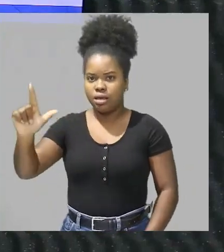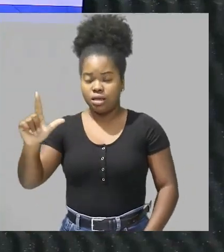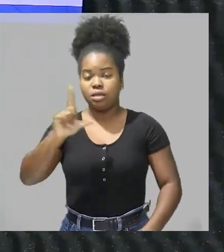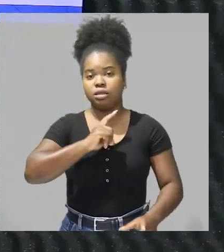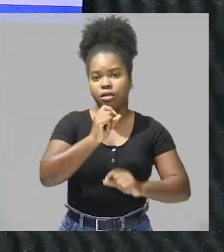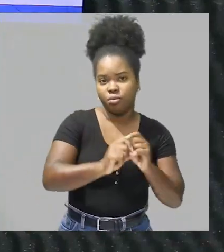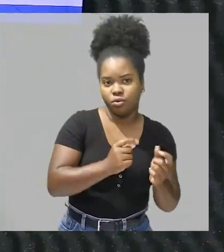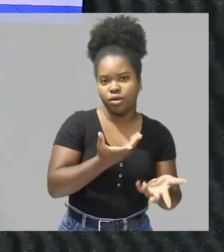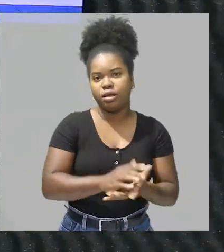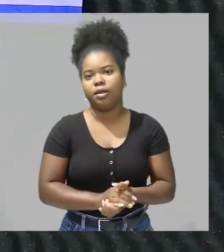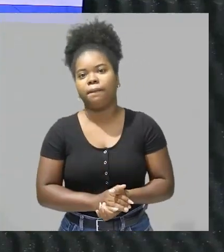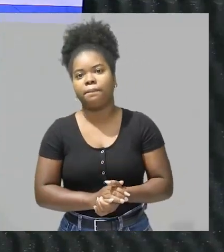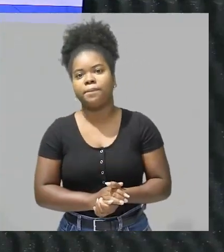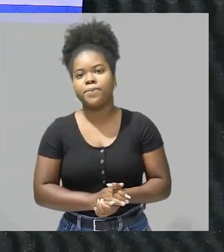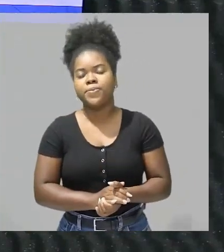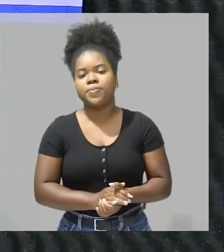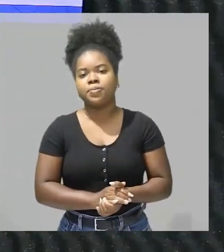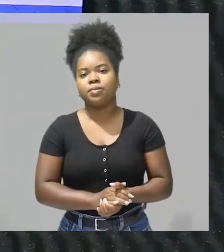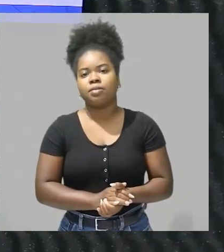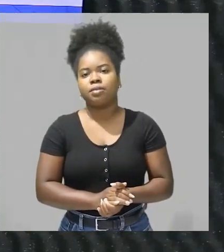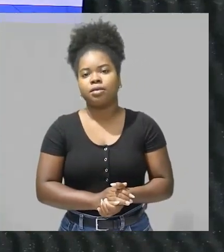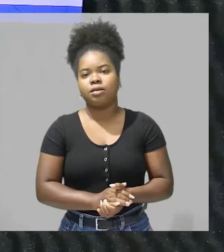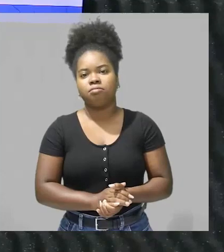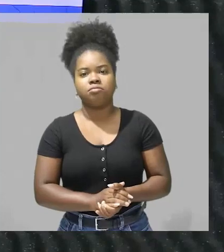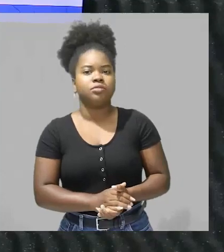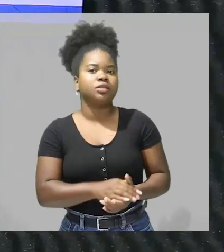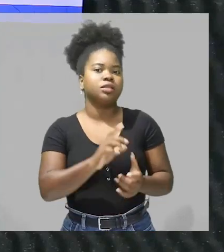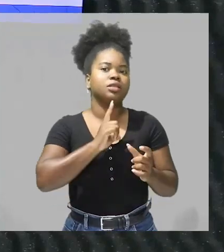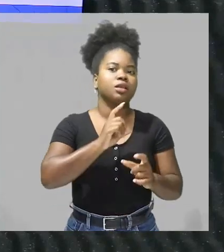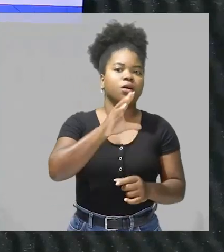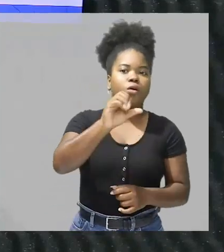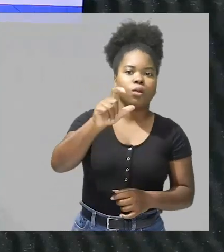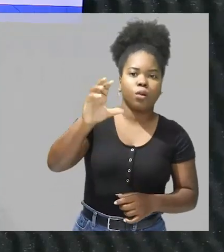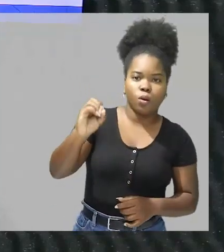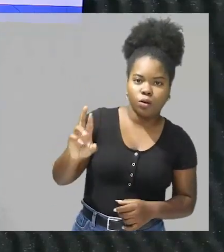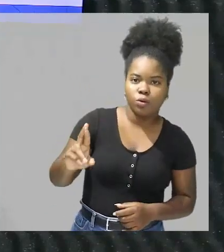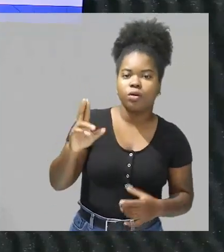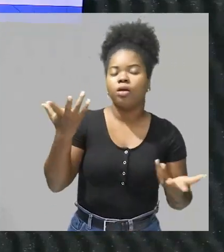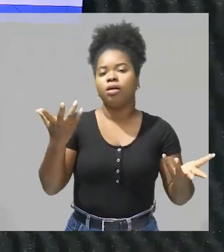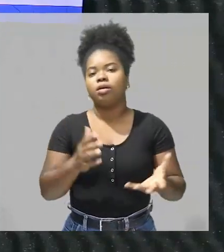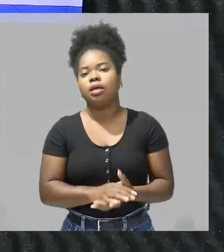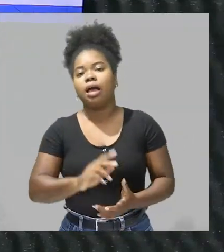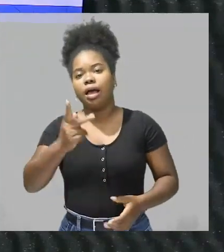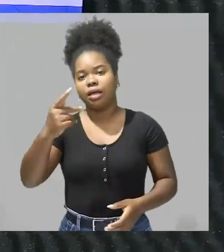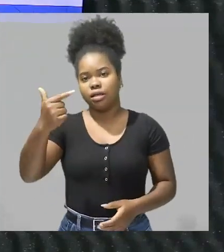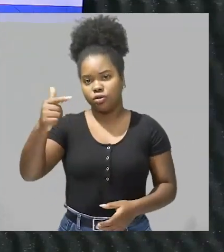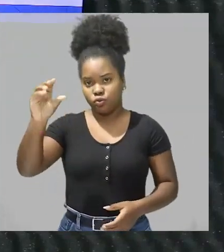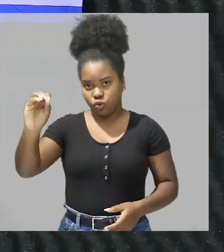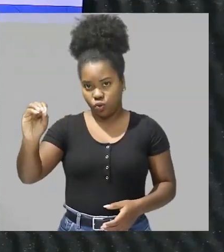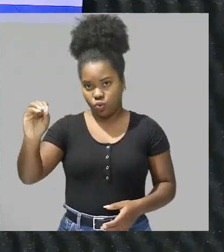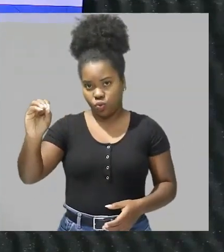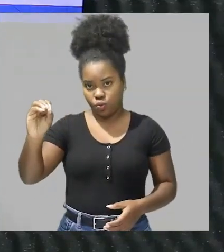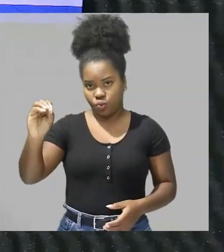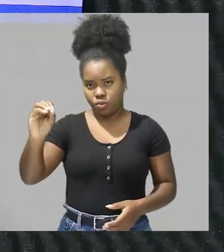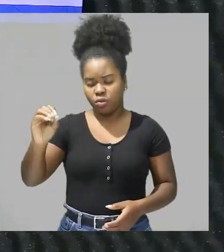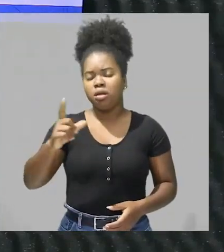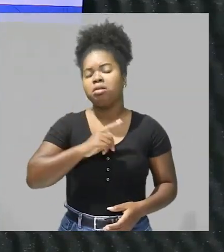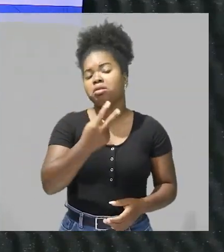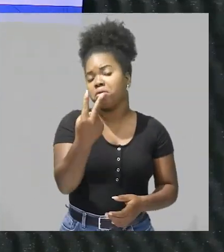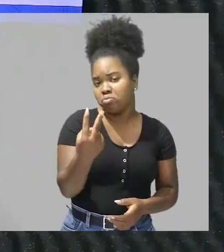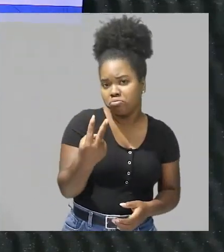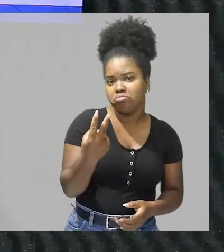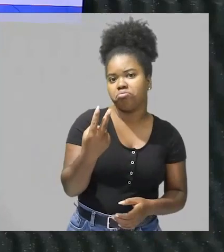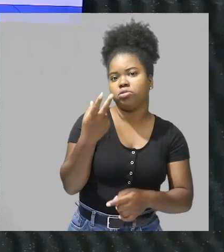sódio na e o elemento cloro elemento diferentes substância composta H2O Eu tenho dois